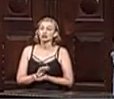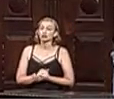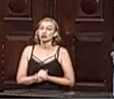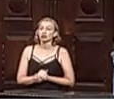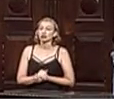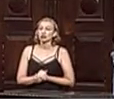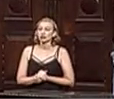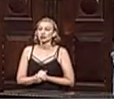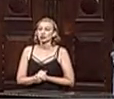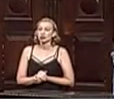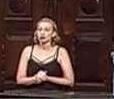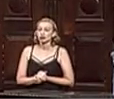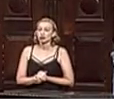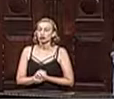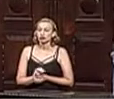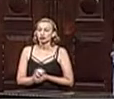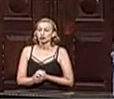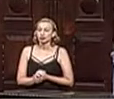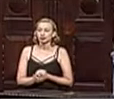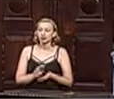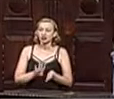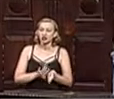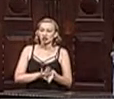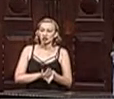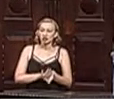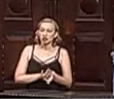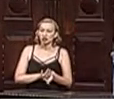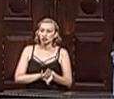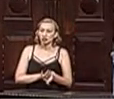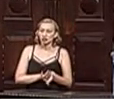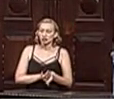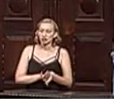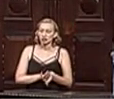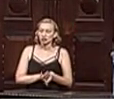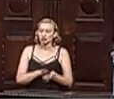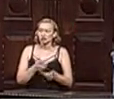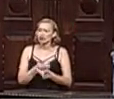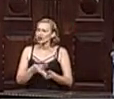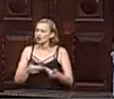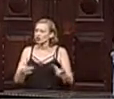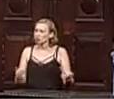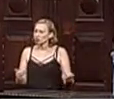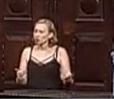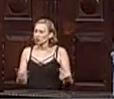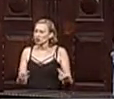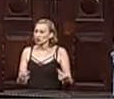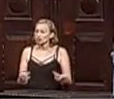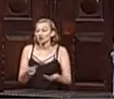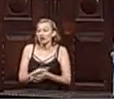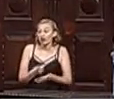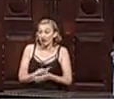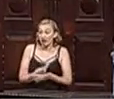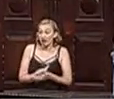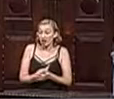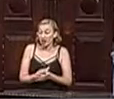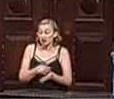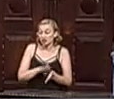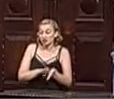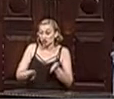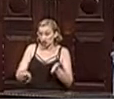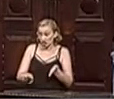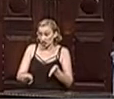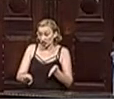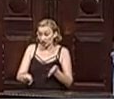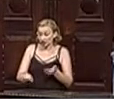Transpetro em condução inadequada de uma série de procedimentos licitatórios e